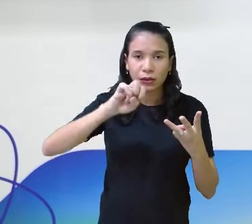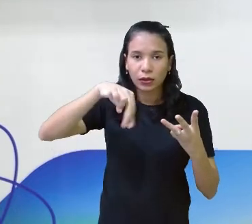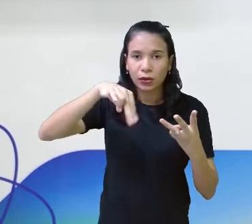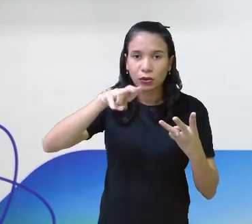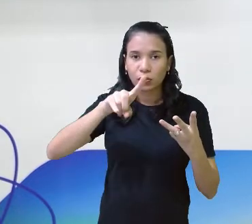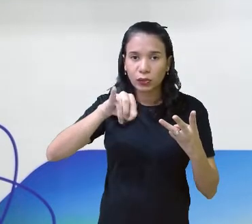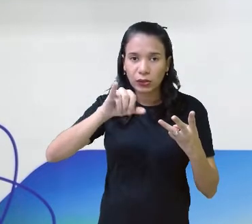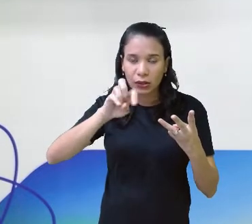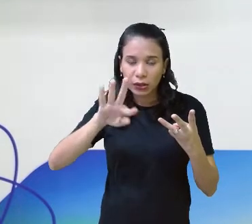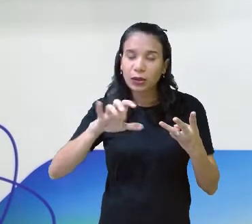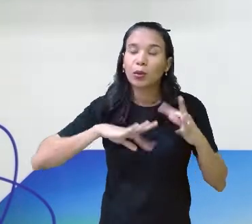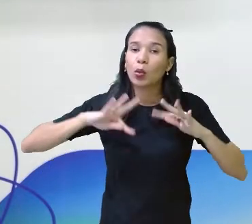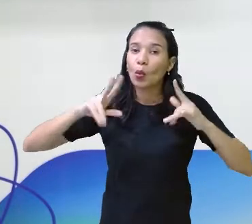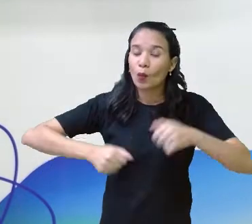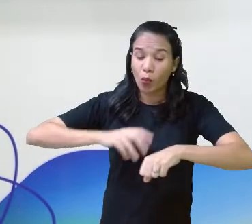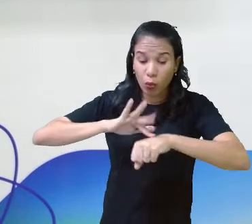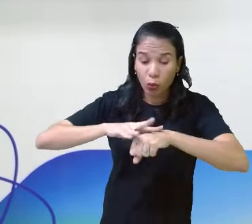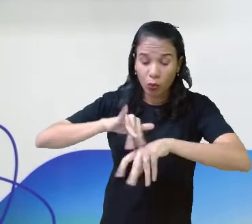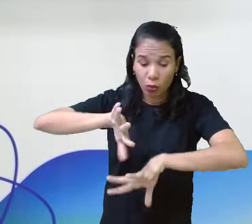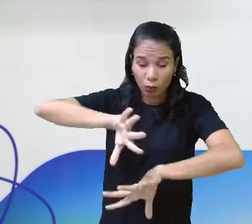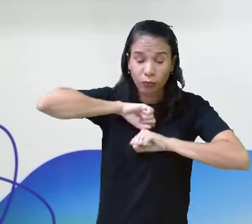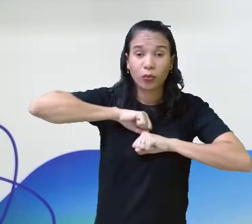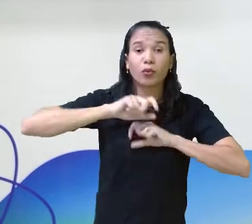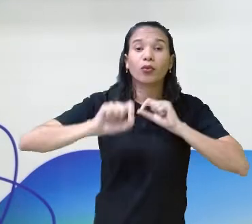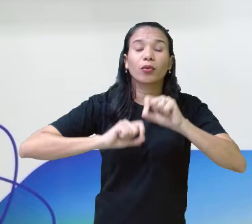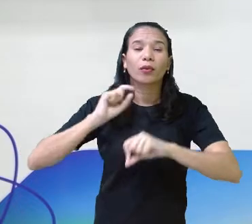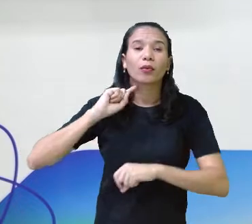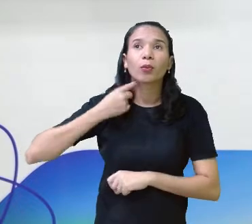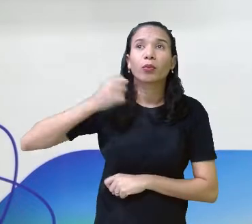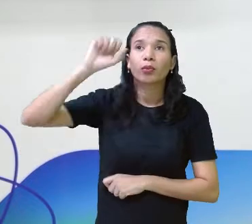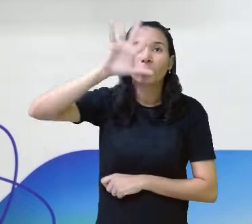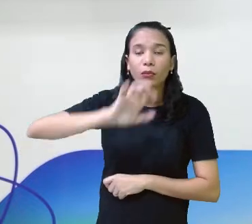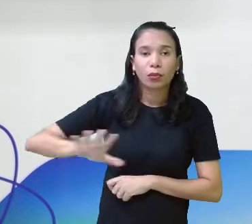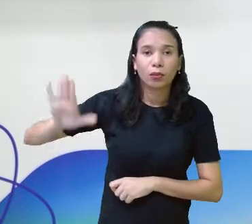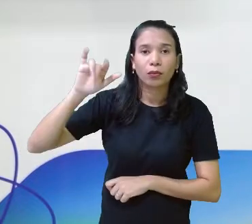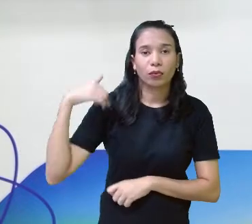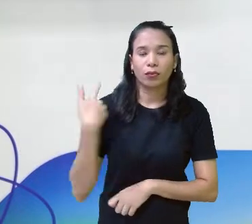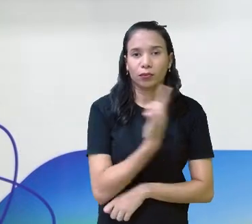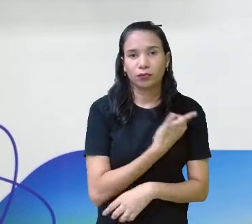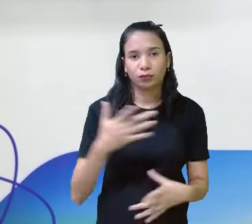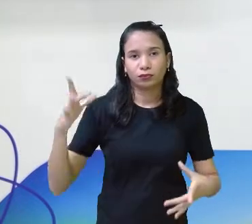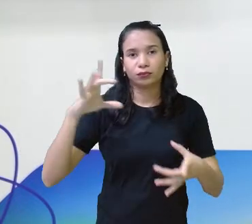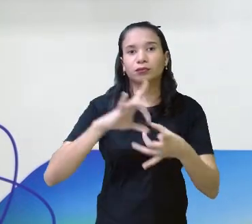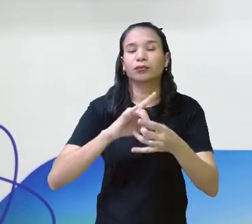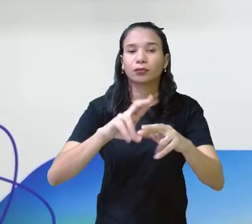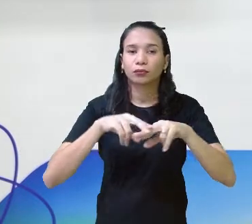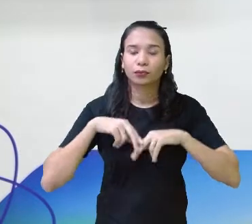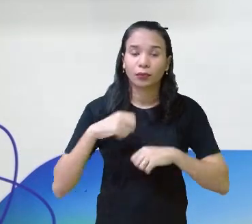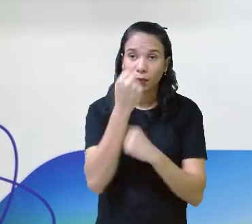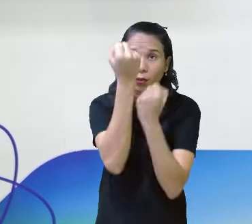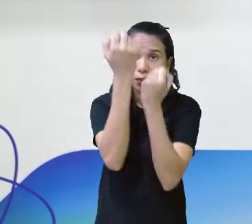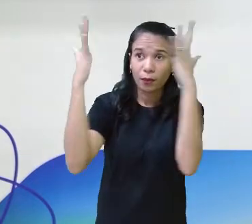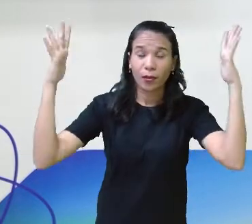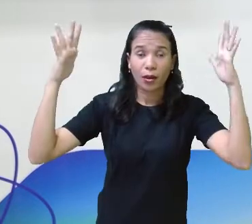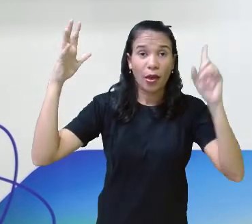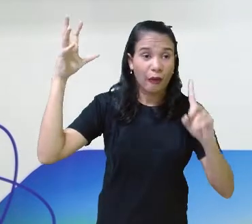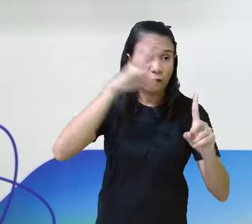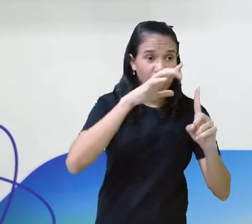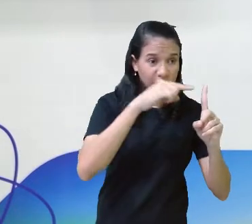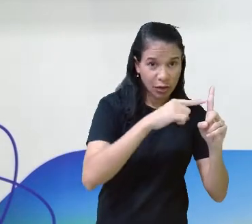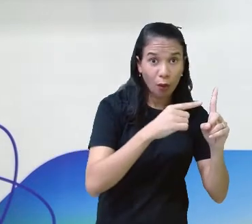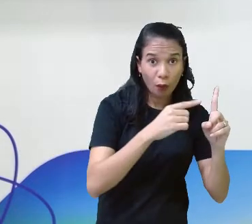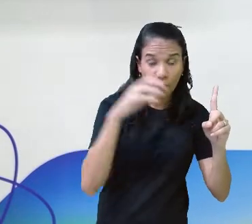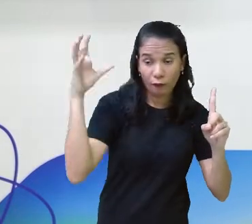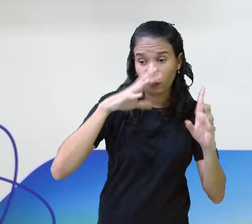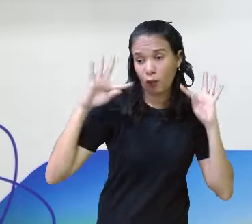gente, porque todos nós fazemos parte do meio ambiente. Então, no meio ambiente, o que afeta um,